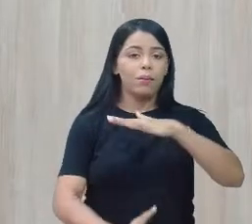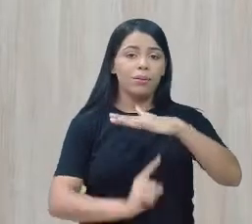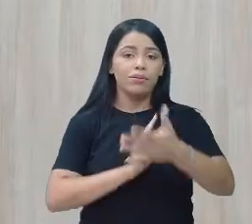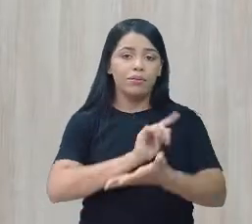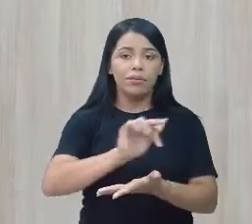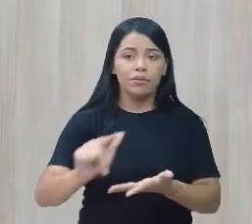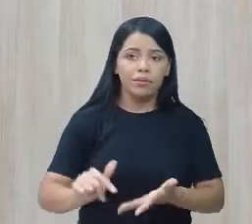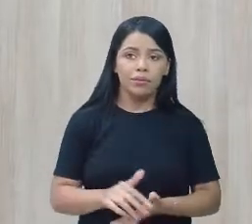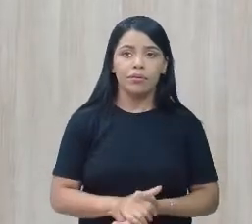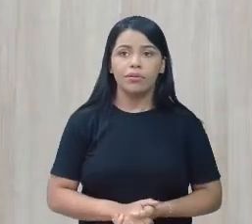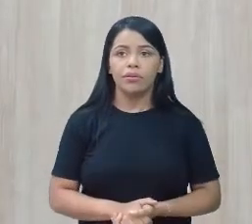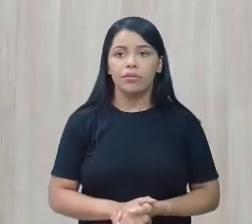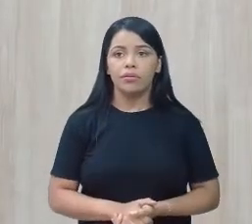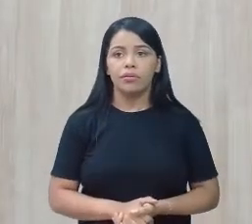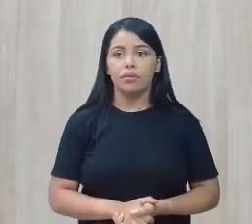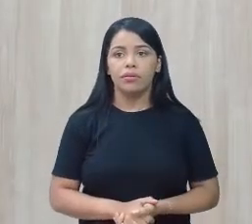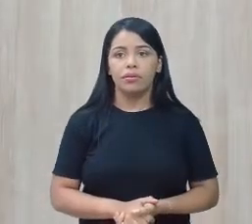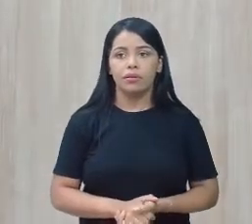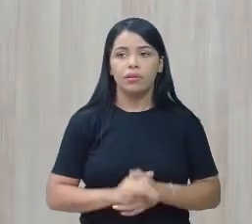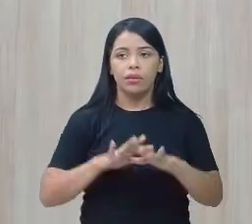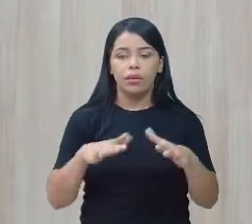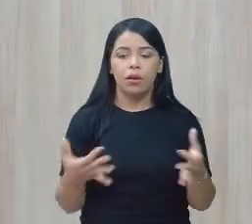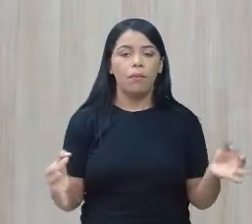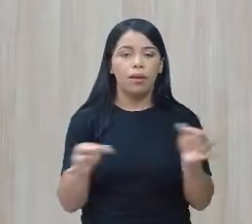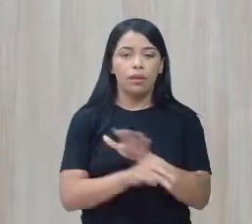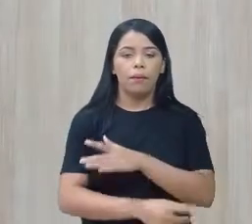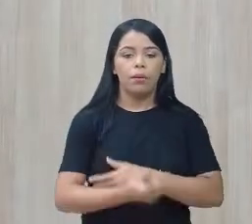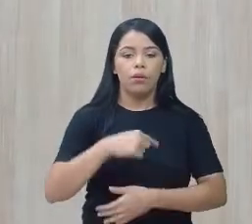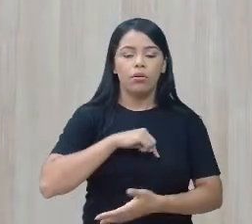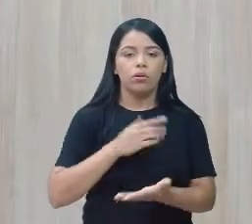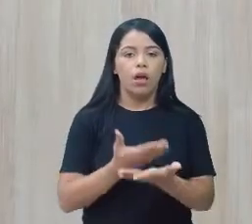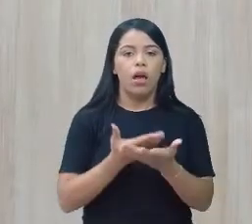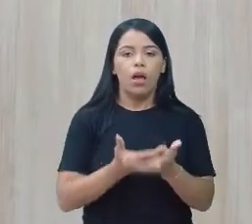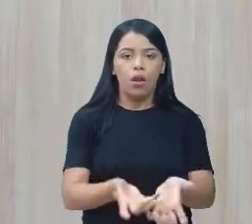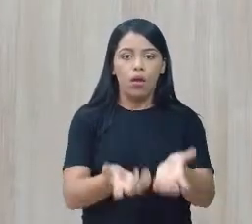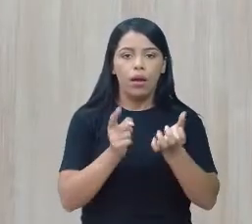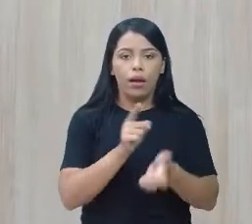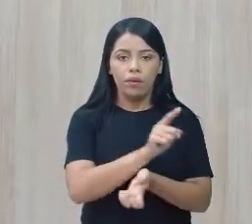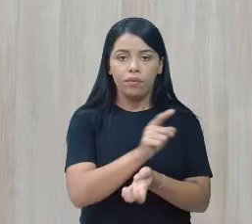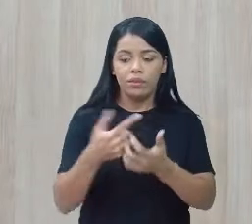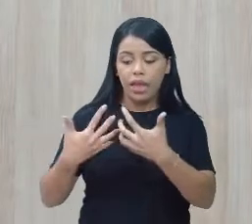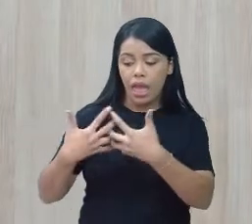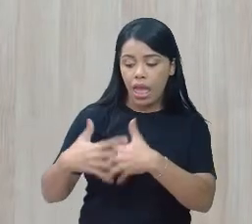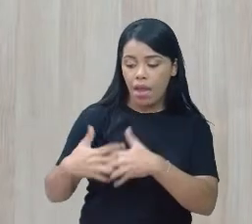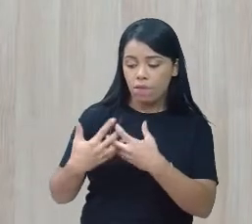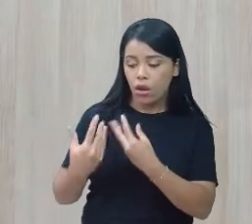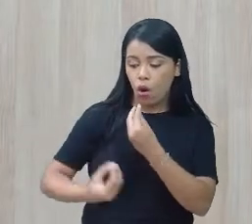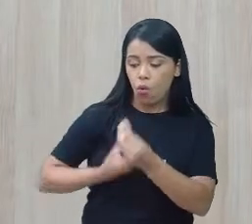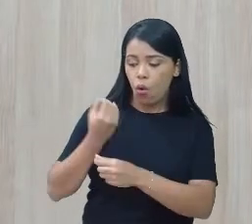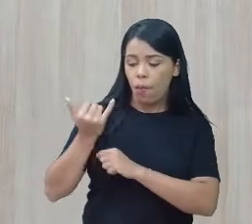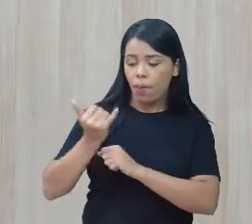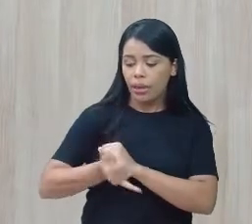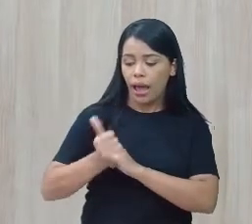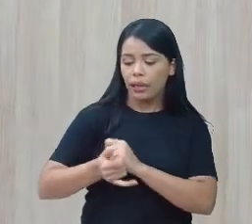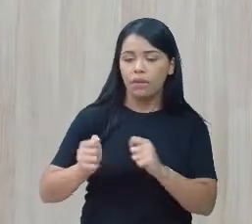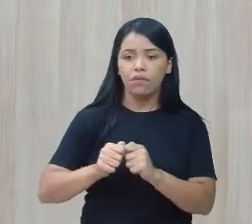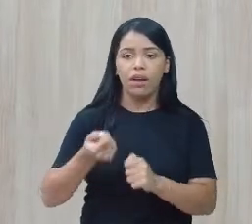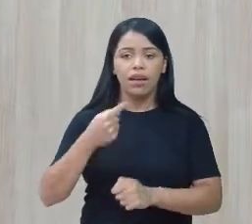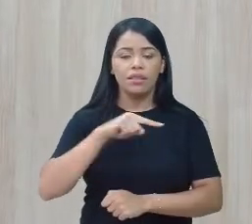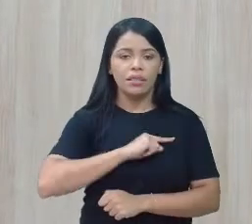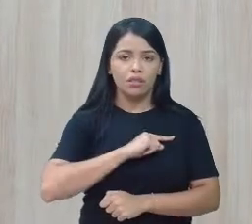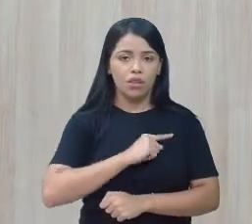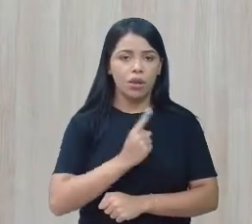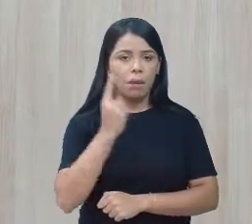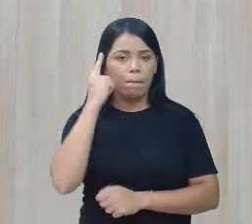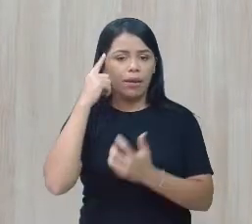certo? Então, para encerrar a nossa aula, eu quero que vocês reflitam de como a narrativa faz a gente pensar e